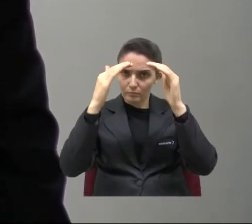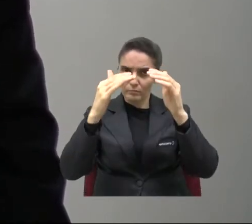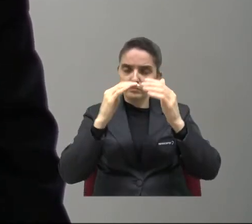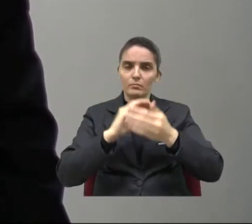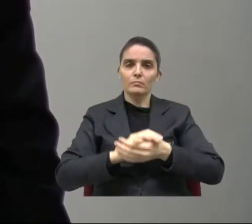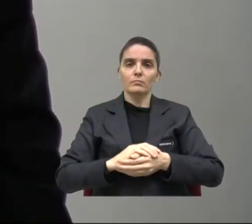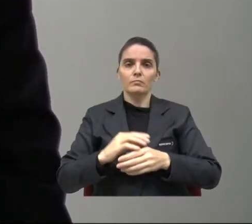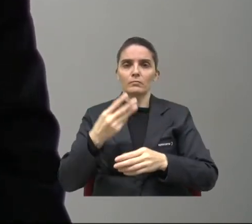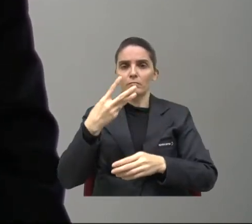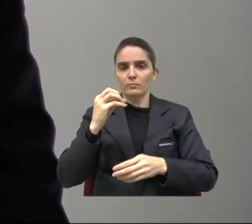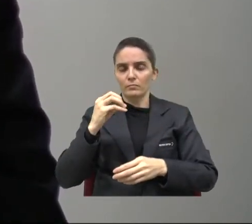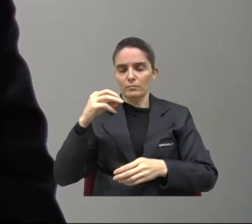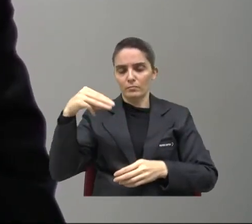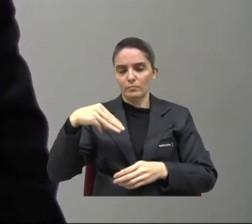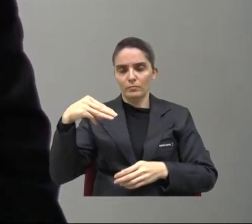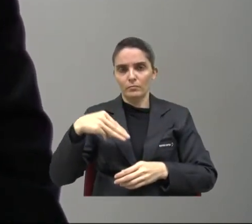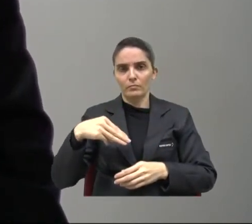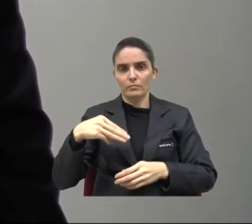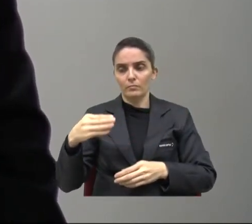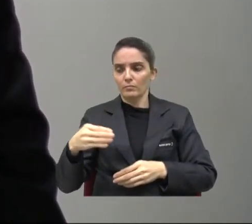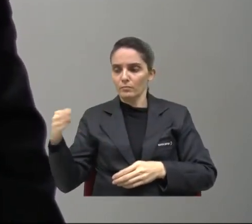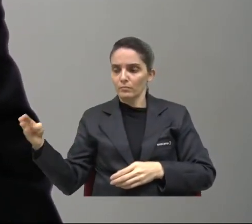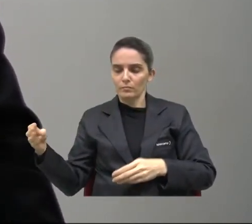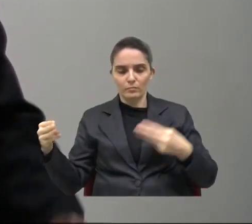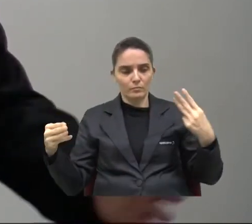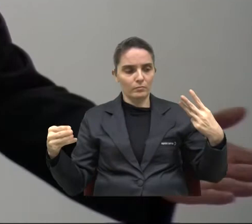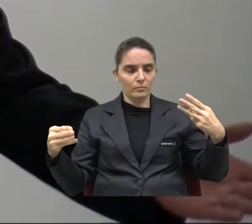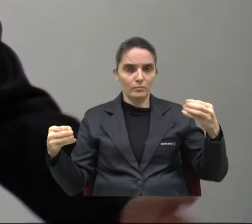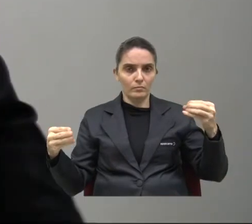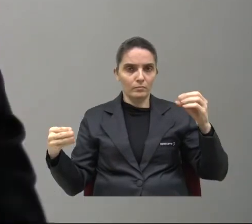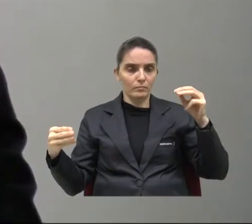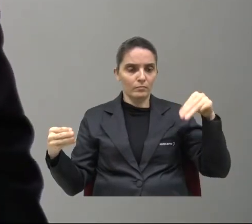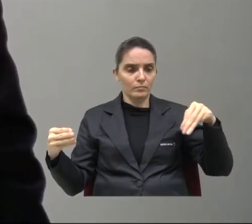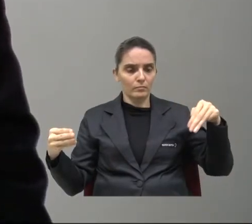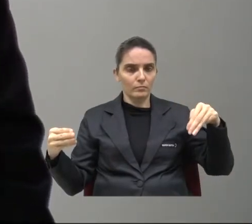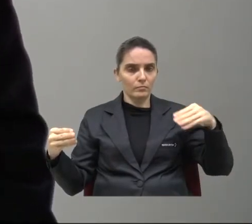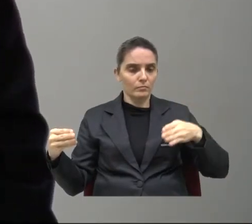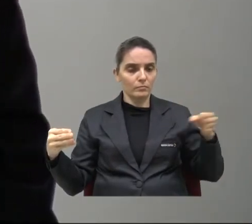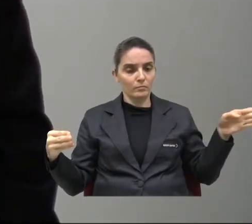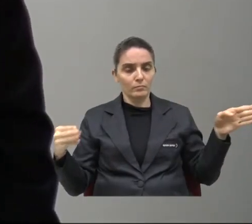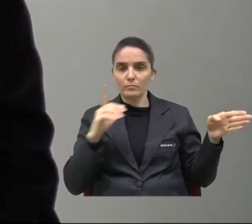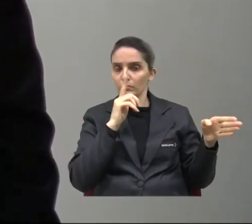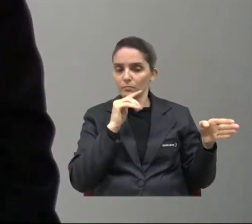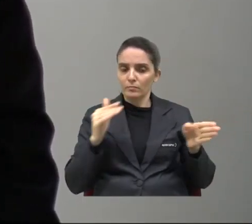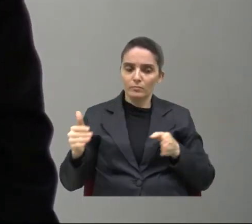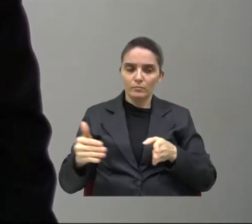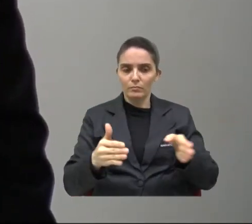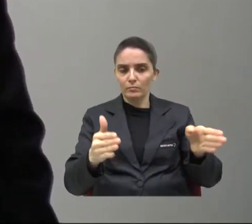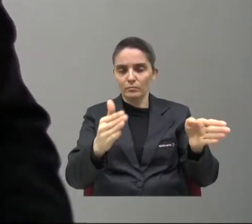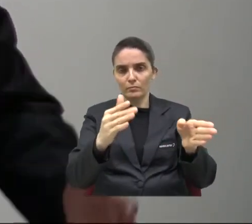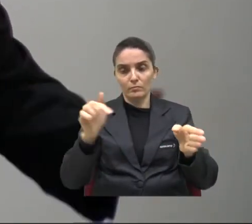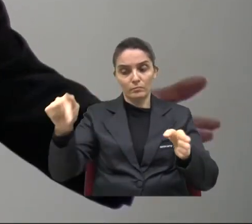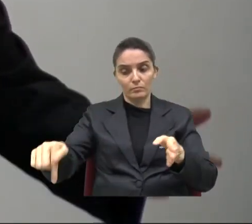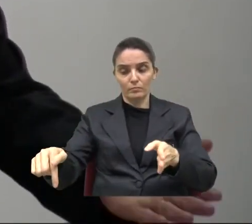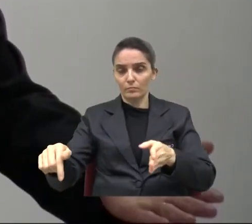de rios, 30 cada lado, sabemos que lá não há necessidade. Mas